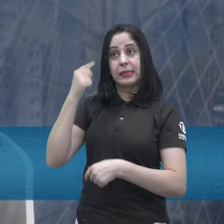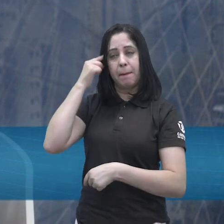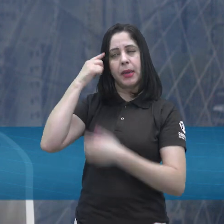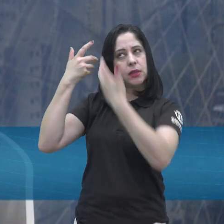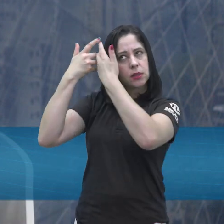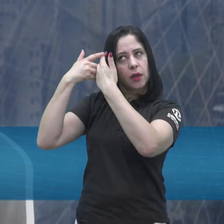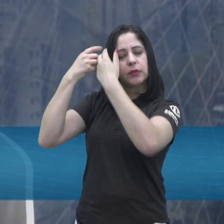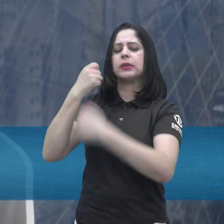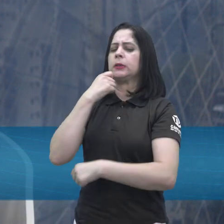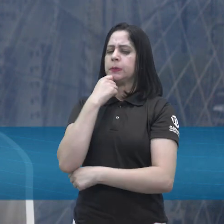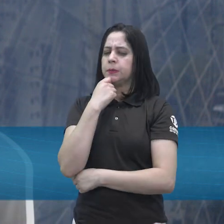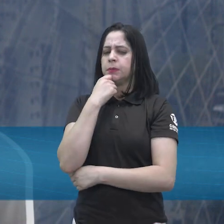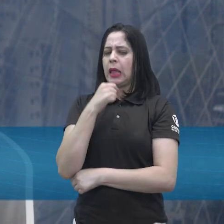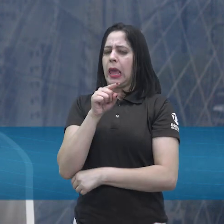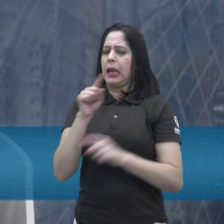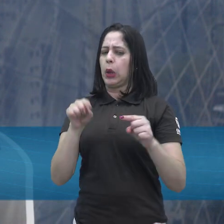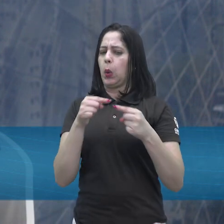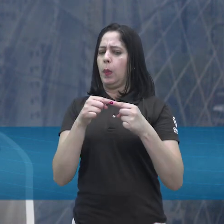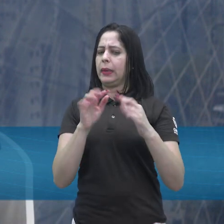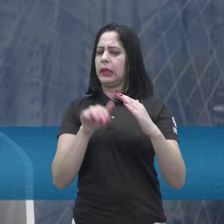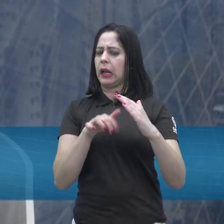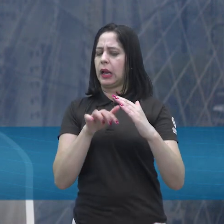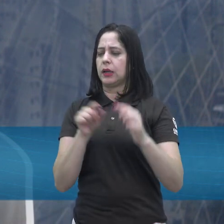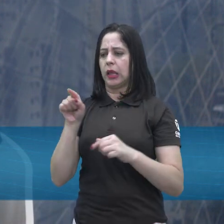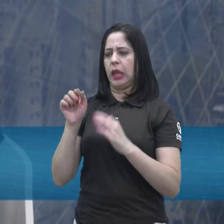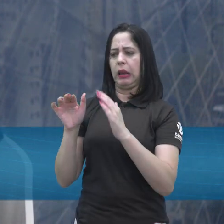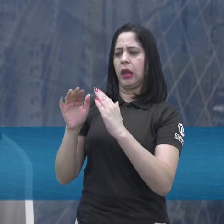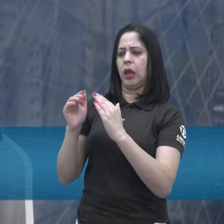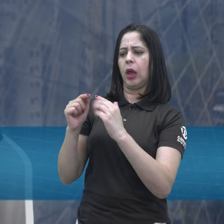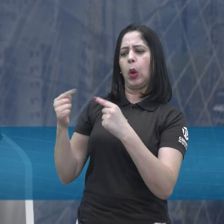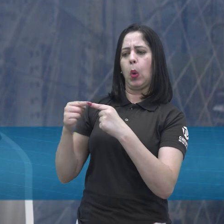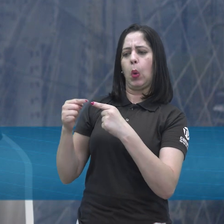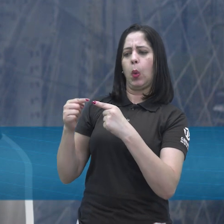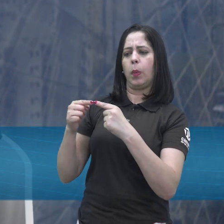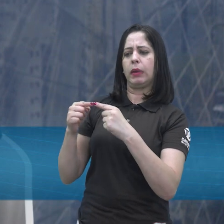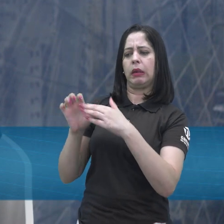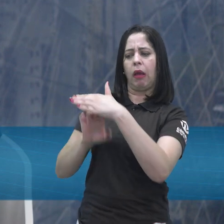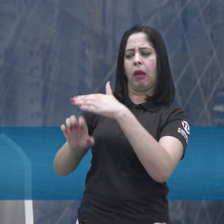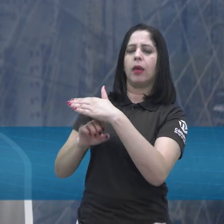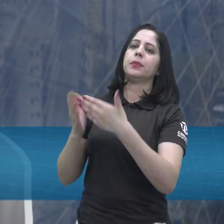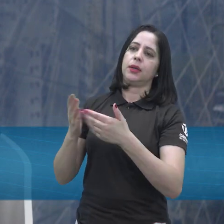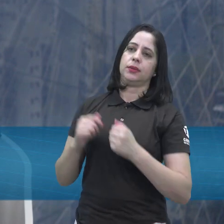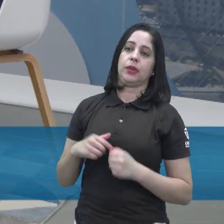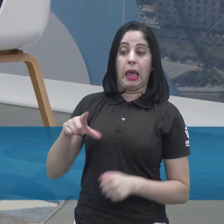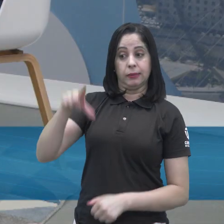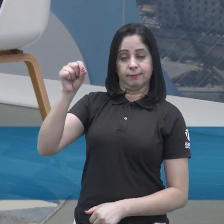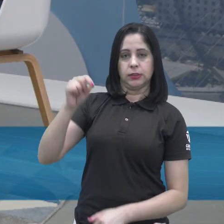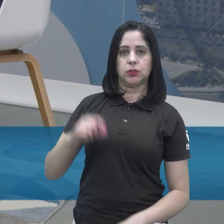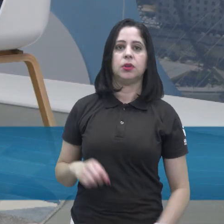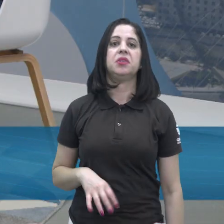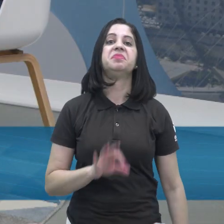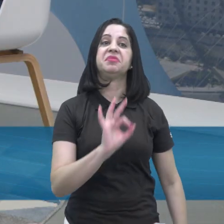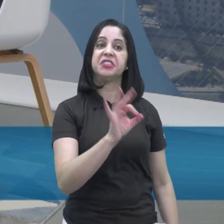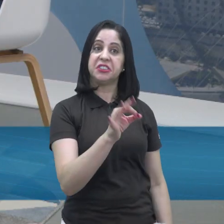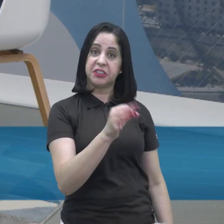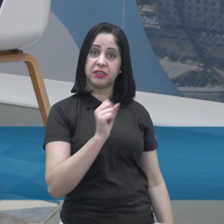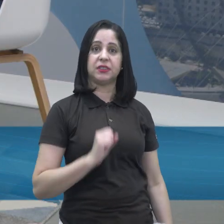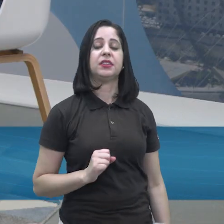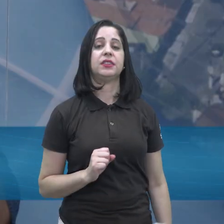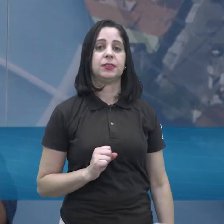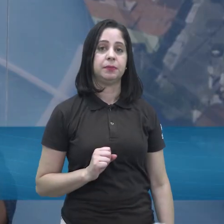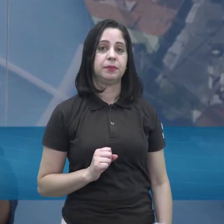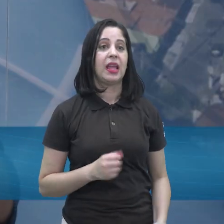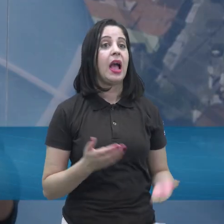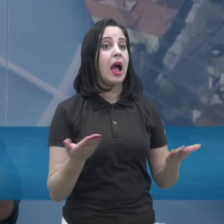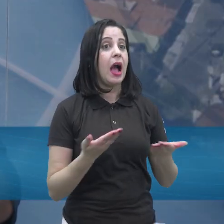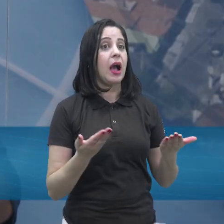ser bem desenvolvidas no home office e você tem a entrega. E quais são as funções e atividades que conseguem ser desenvolvidas no presencial. Com certeza. E a gente